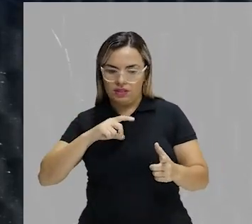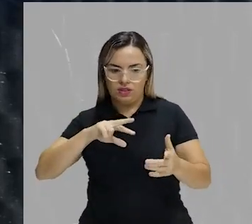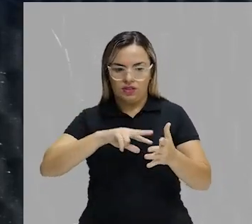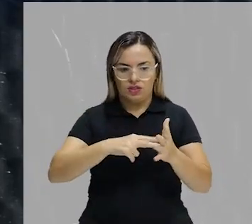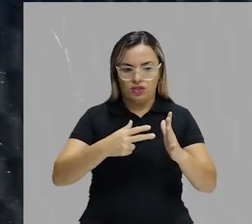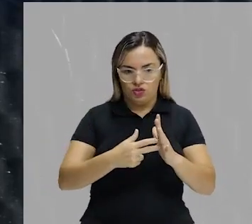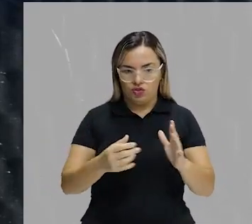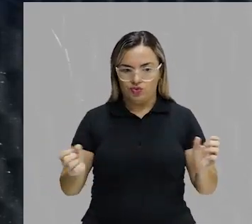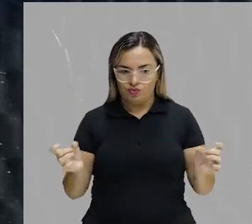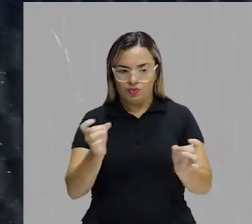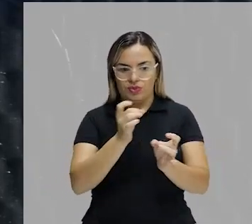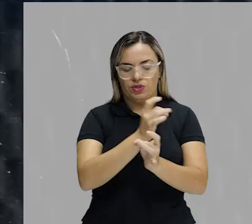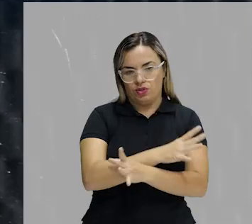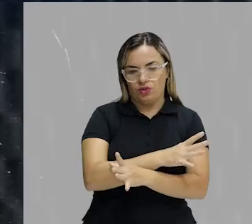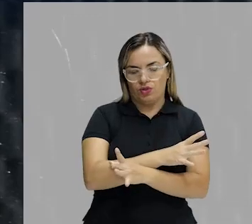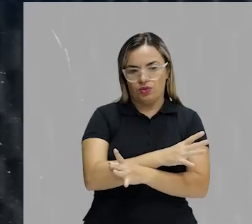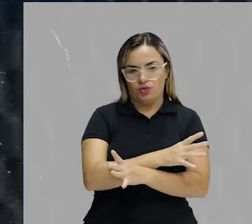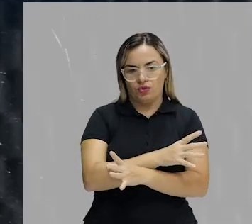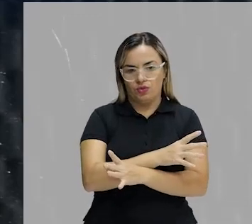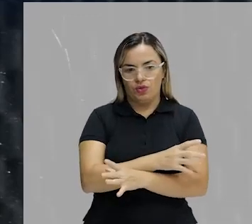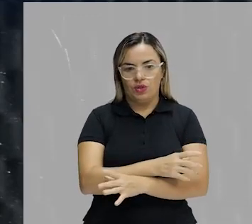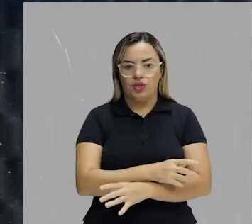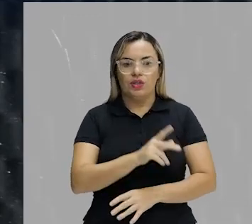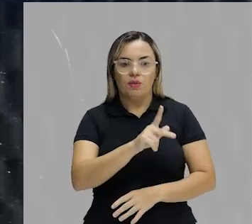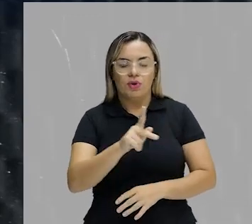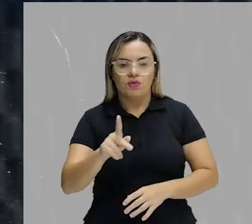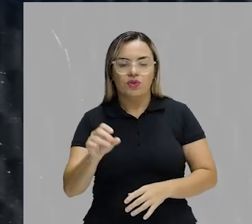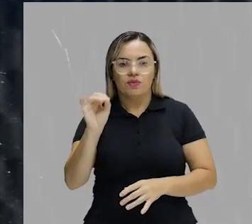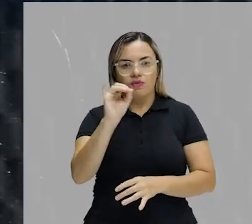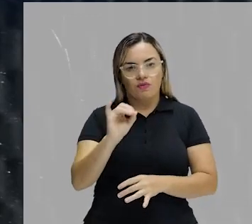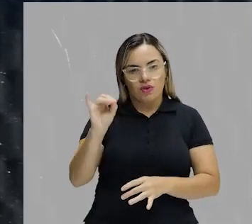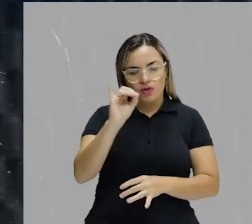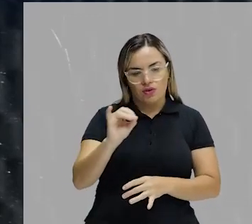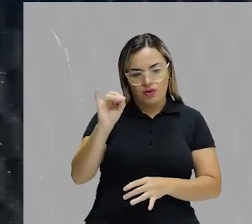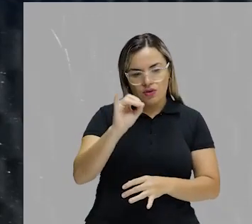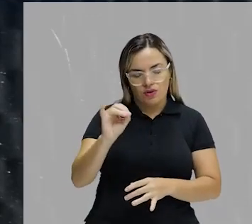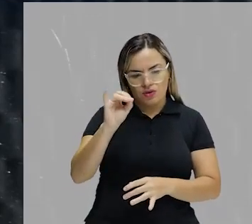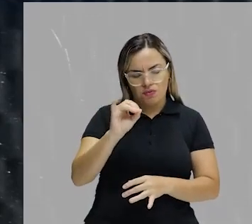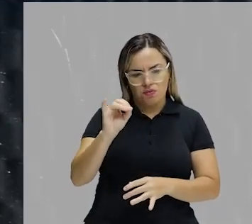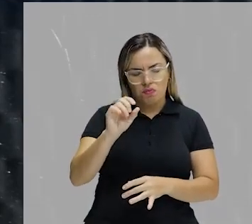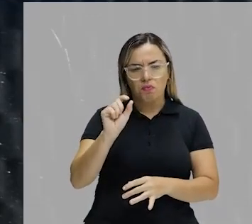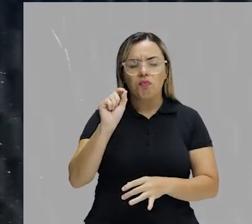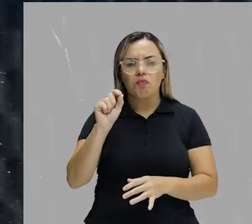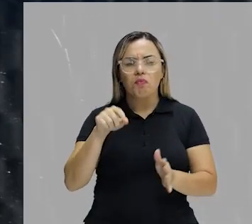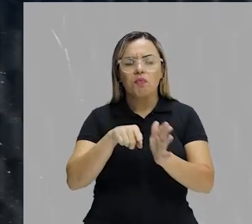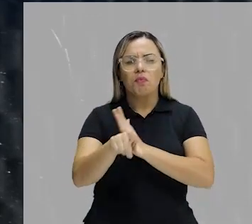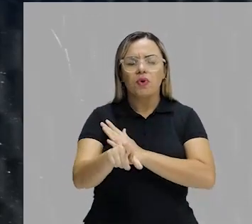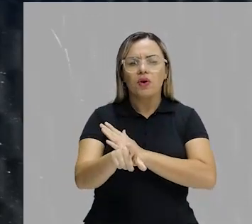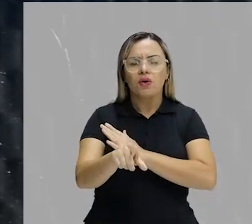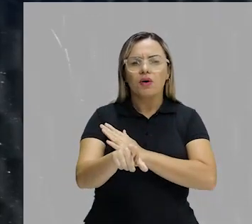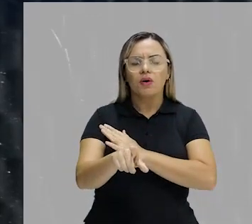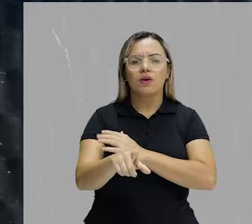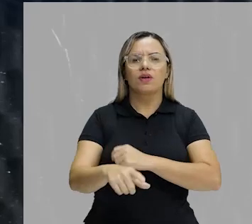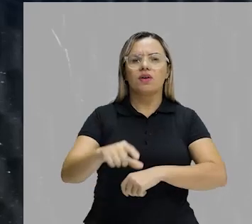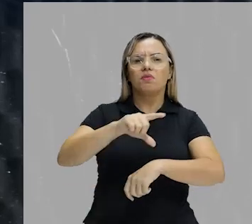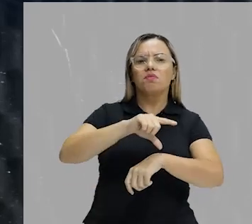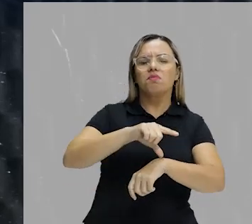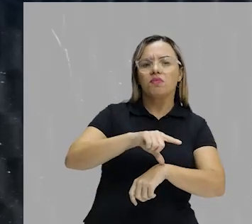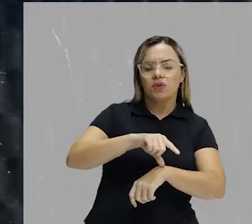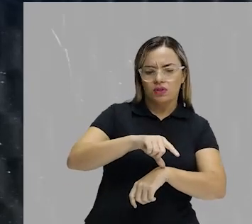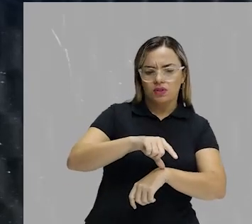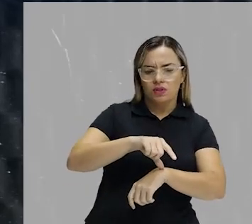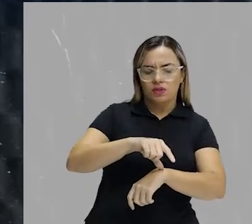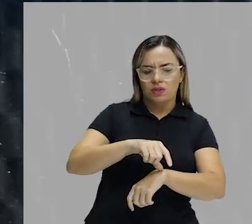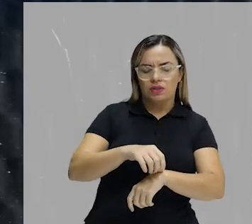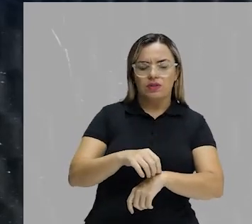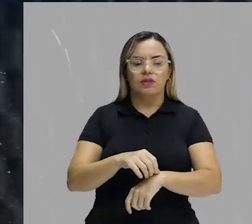digo oi, vocês me entendem, é uma frase. Quando eu digo que horas são, a pessoa responde, são tantas horas, é uma